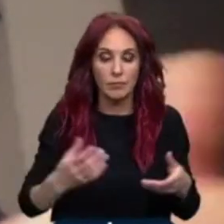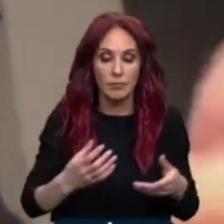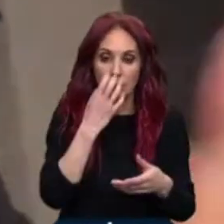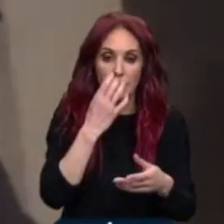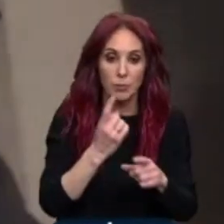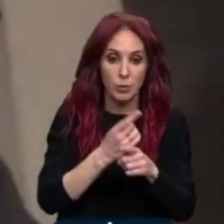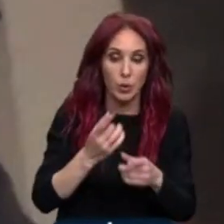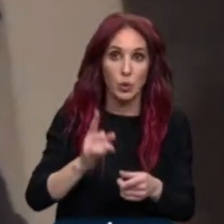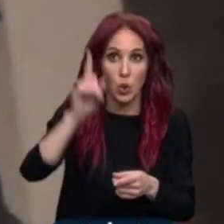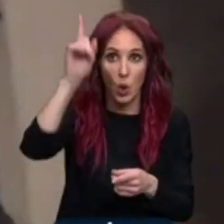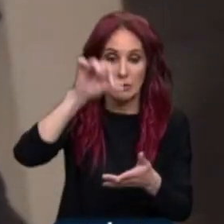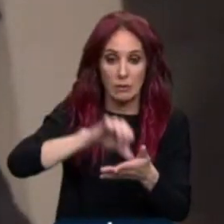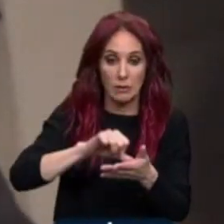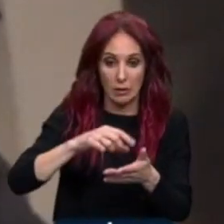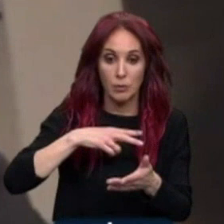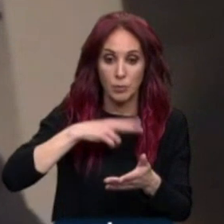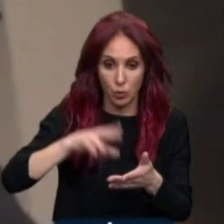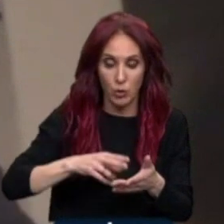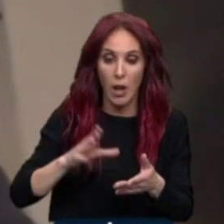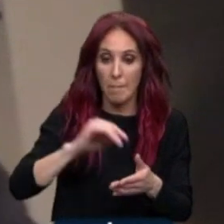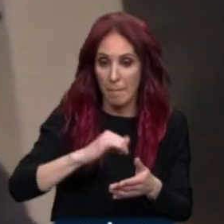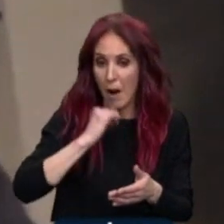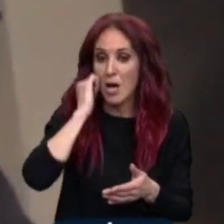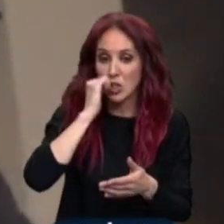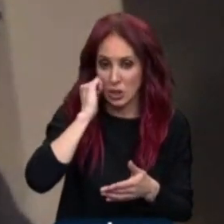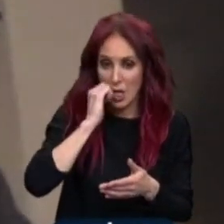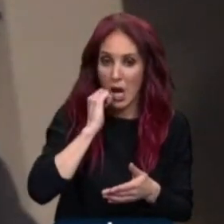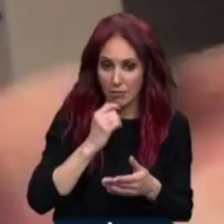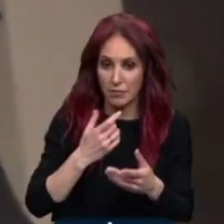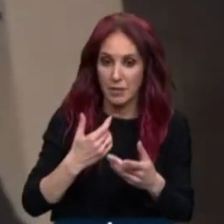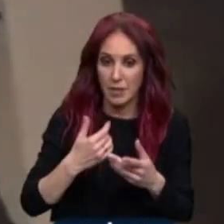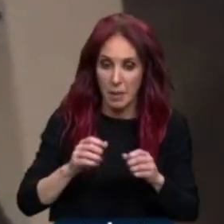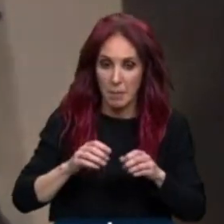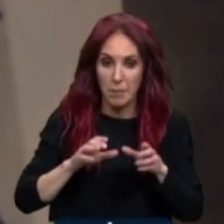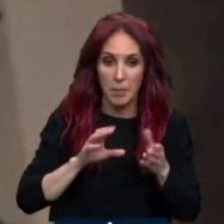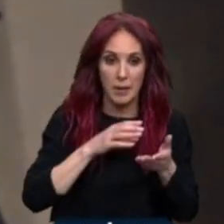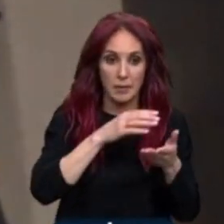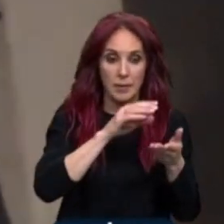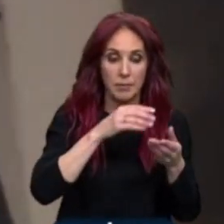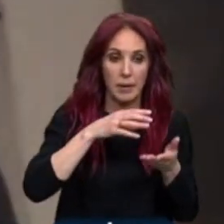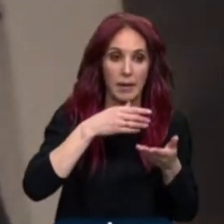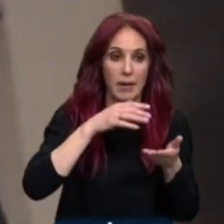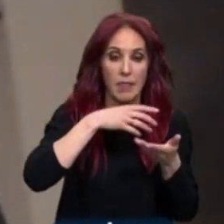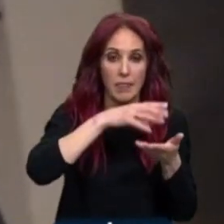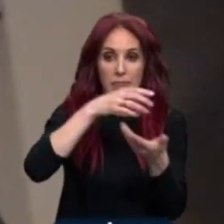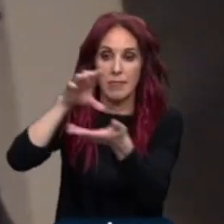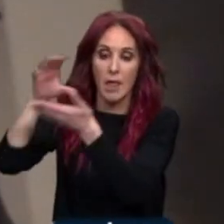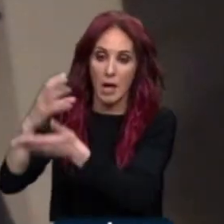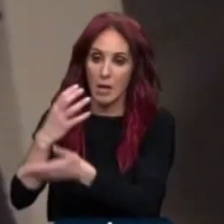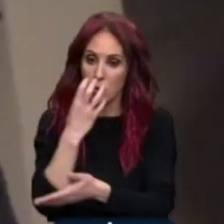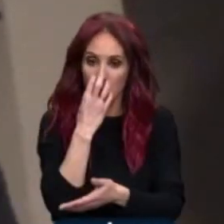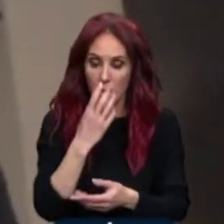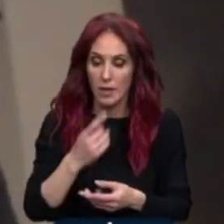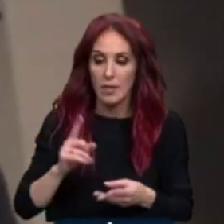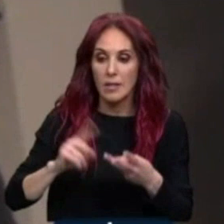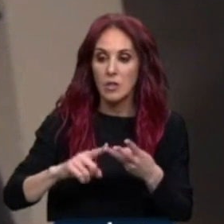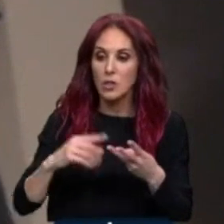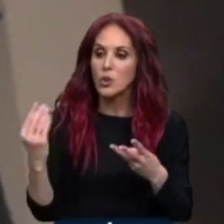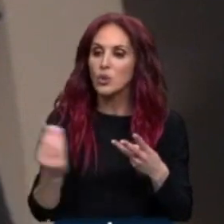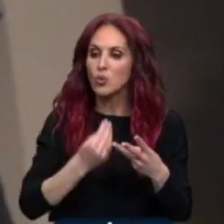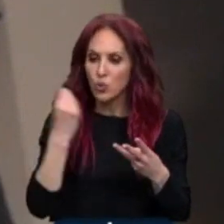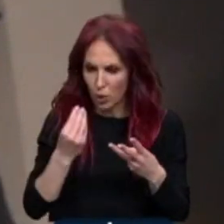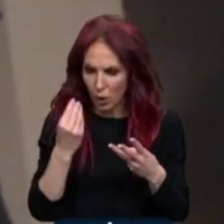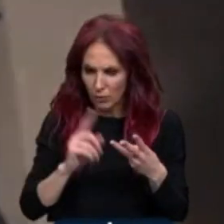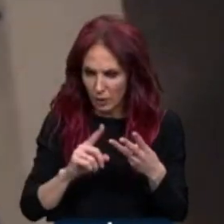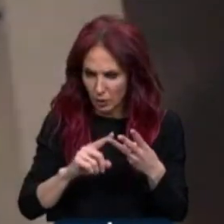mais grave do que aquela que se verifica na grande Lisboa. Sobre os mais novos, e esta é a última nota, Pedro, olhando para